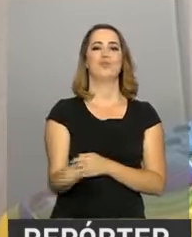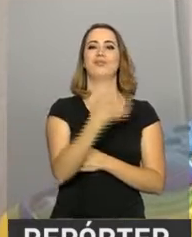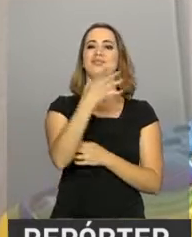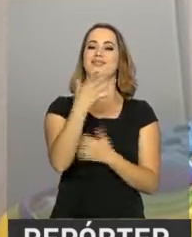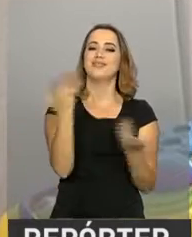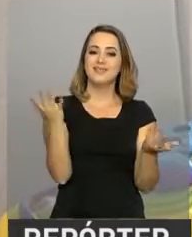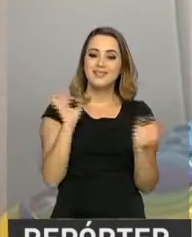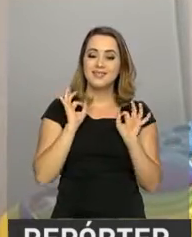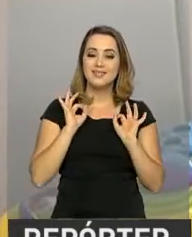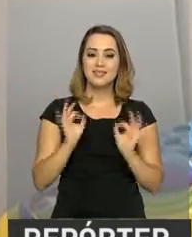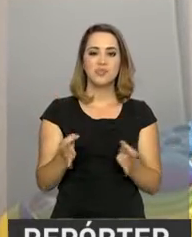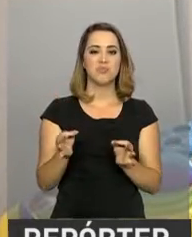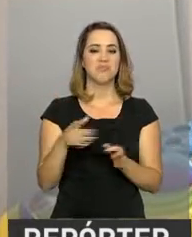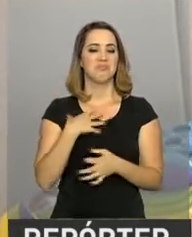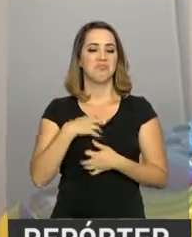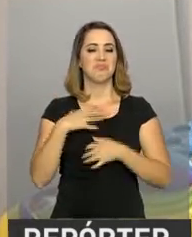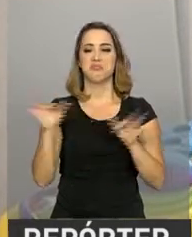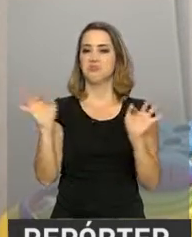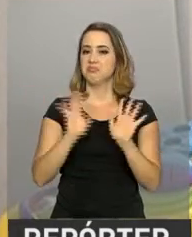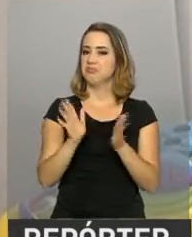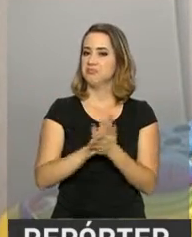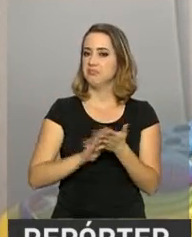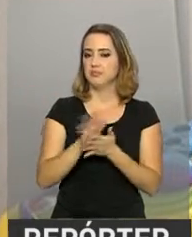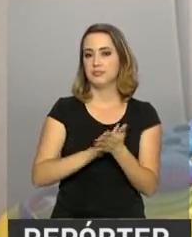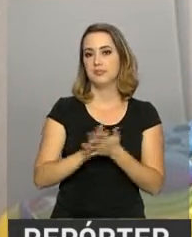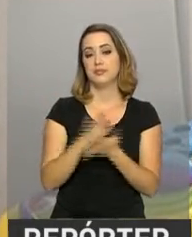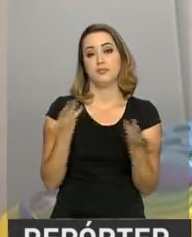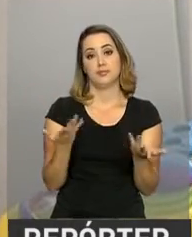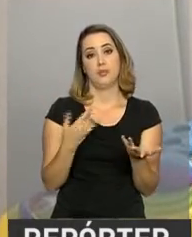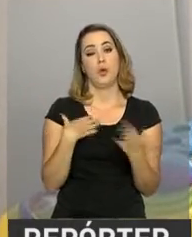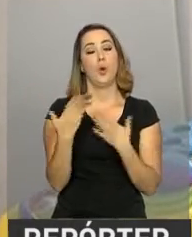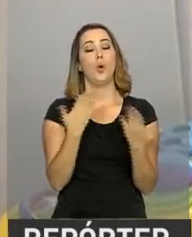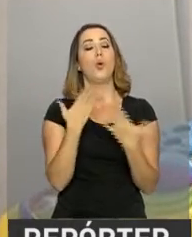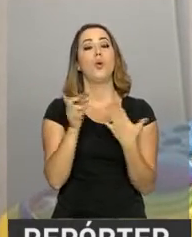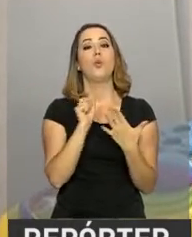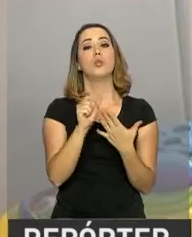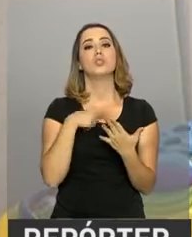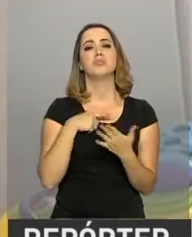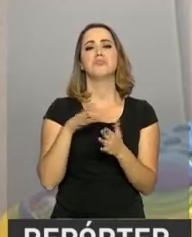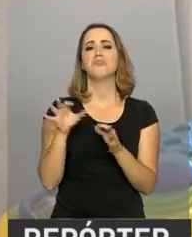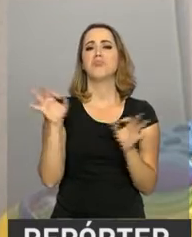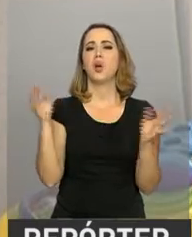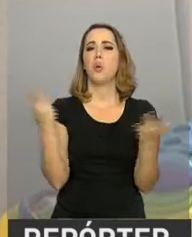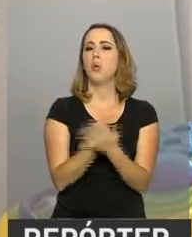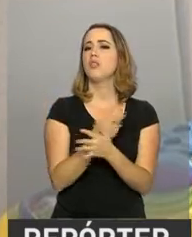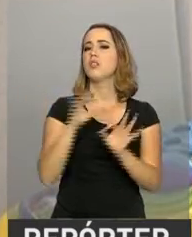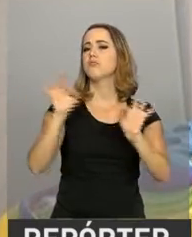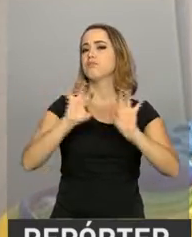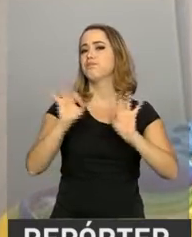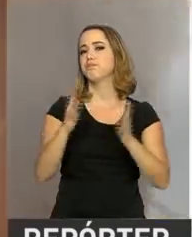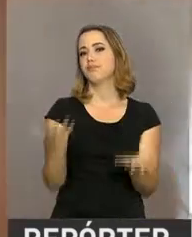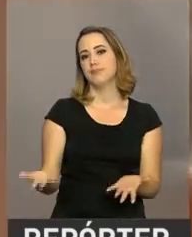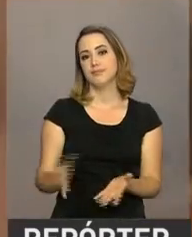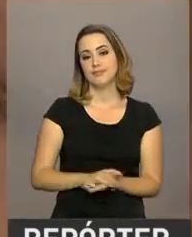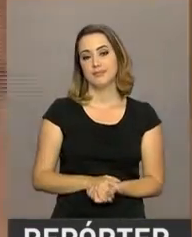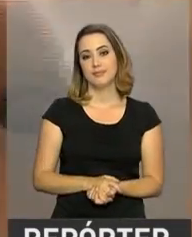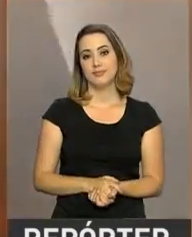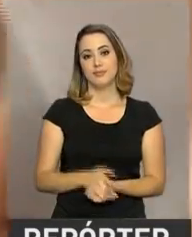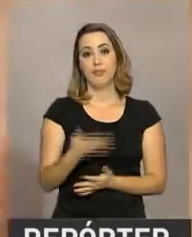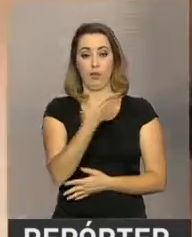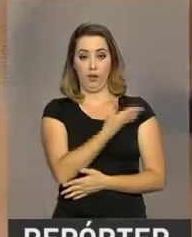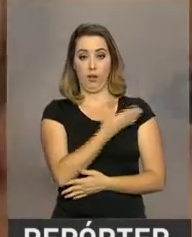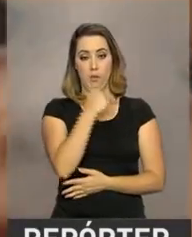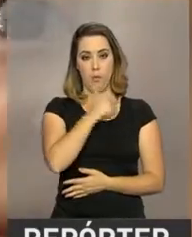nova em folha não senti absolutamente nada era como se não tivesse passado por com esse procedimento adriana